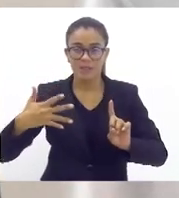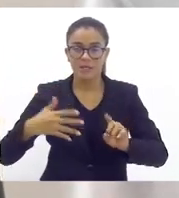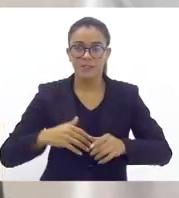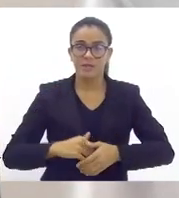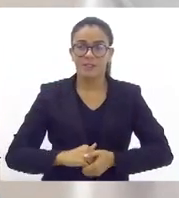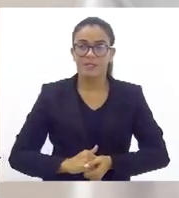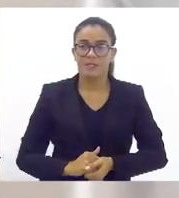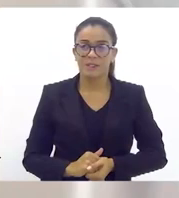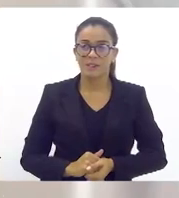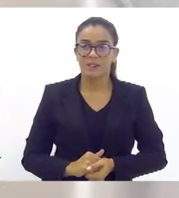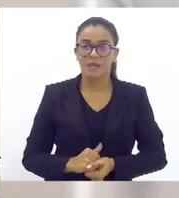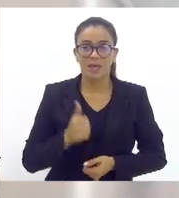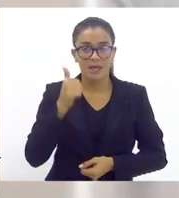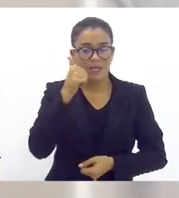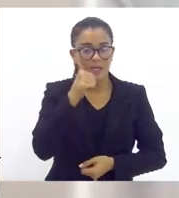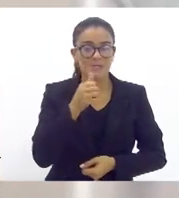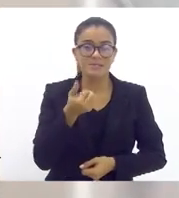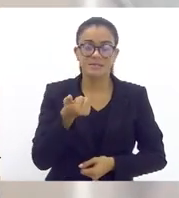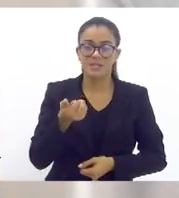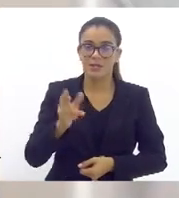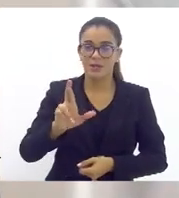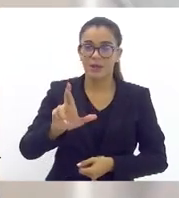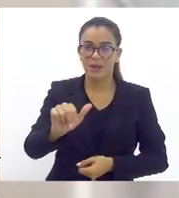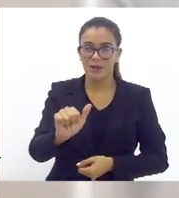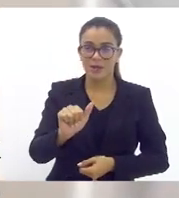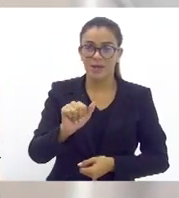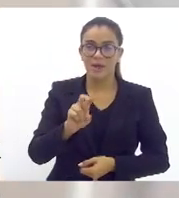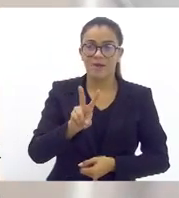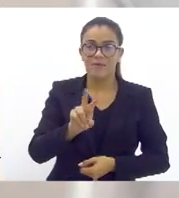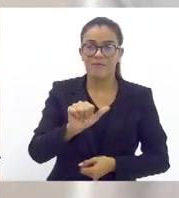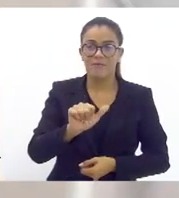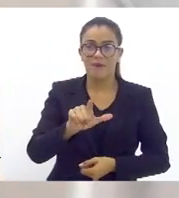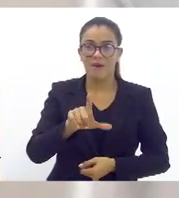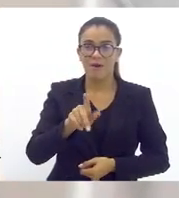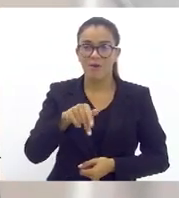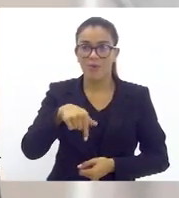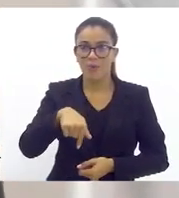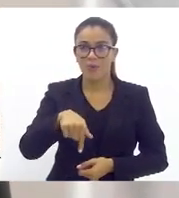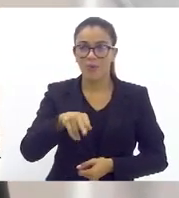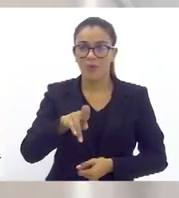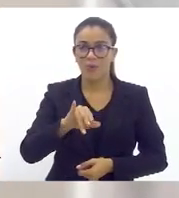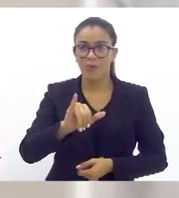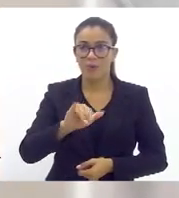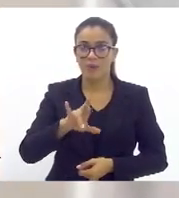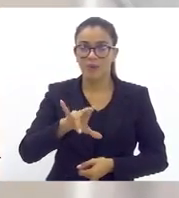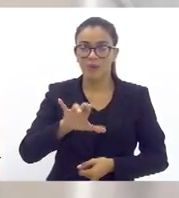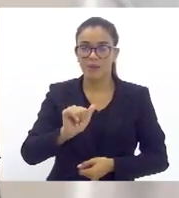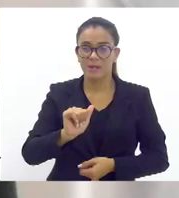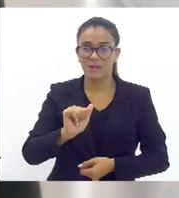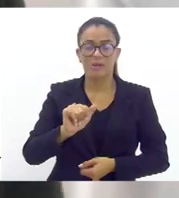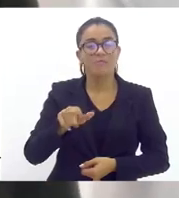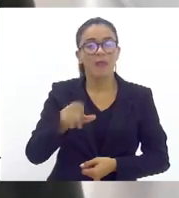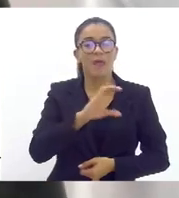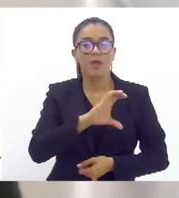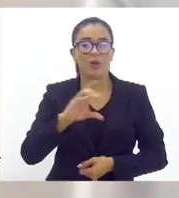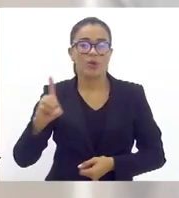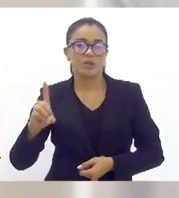a senhora Valquíria Niterói, que hoje é